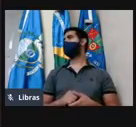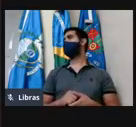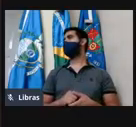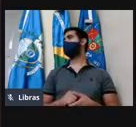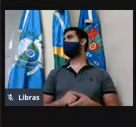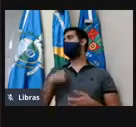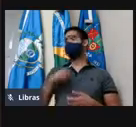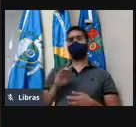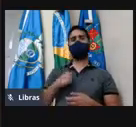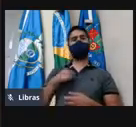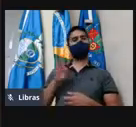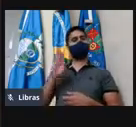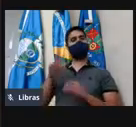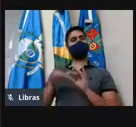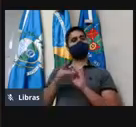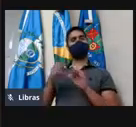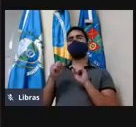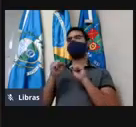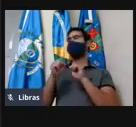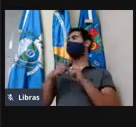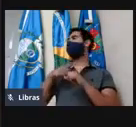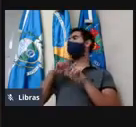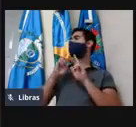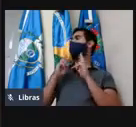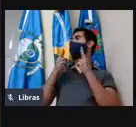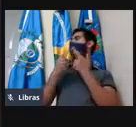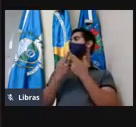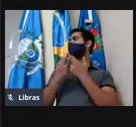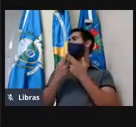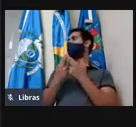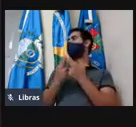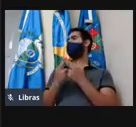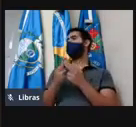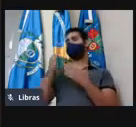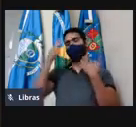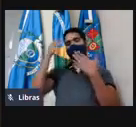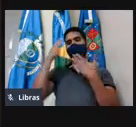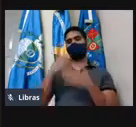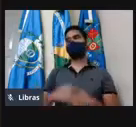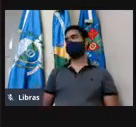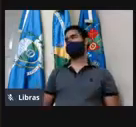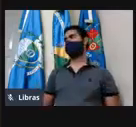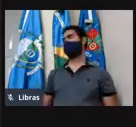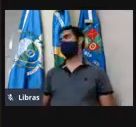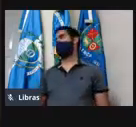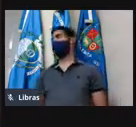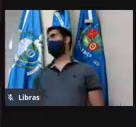esse membro aqui da comissão, para a gente possa subir lá para dar um andamento à sessão. Muito obrigado. Liberado.